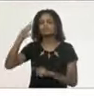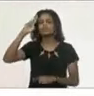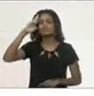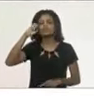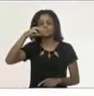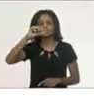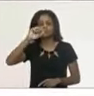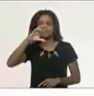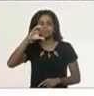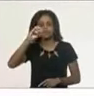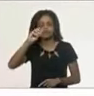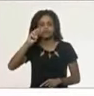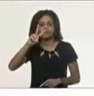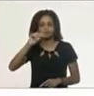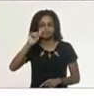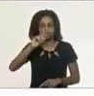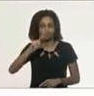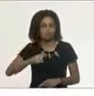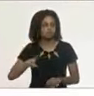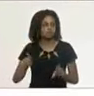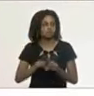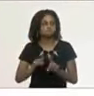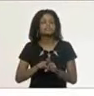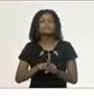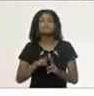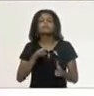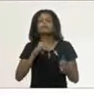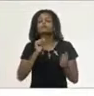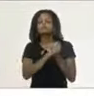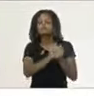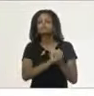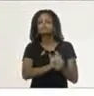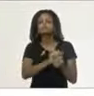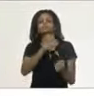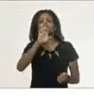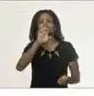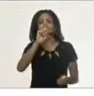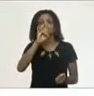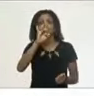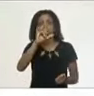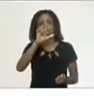né? E às pessoas também que foram agredidas, a Edileuza Nascimento, a Cecília